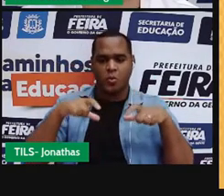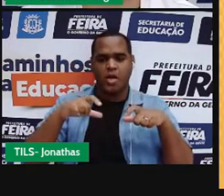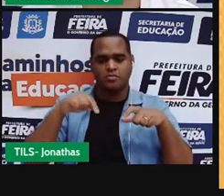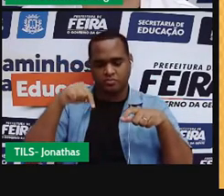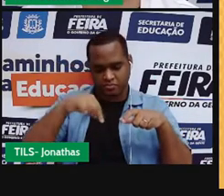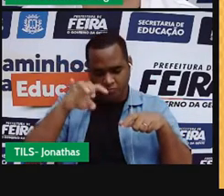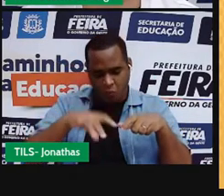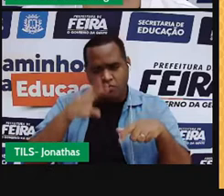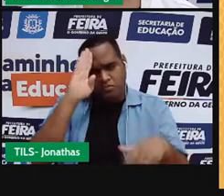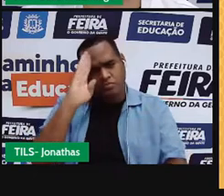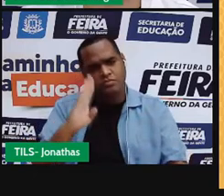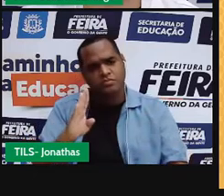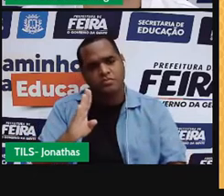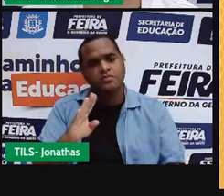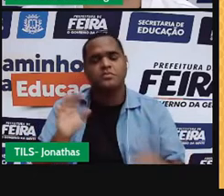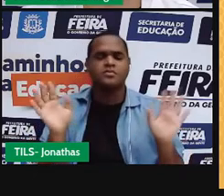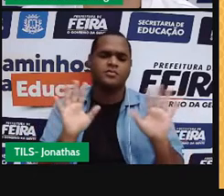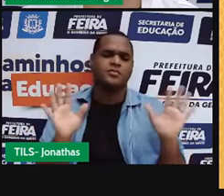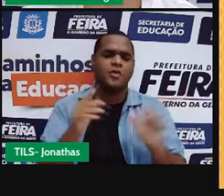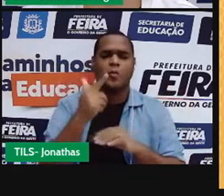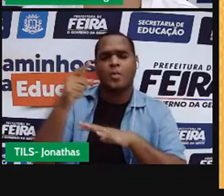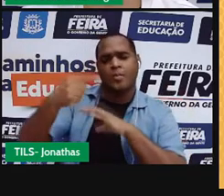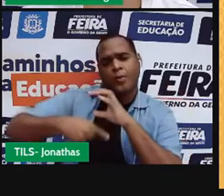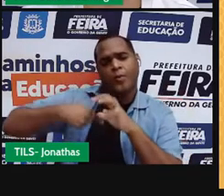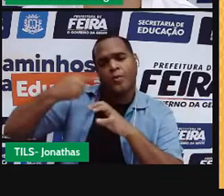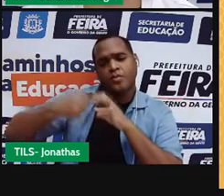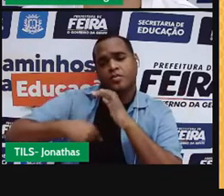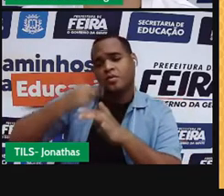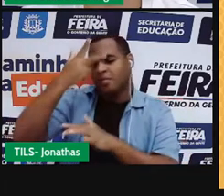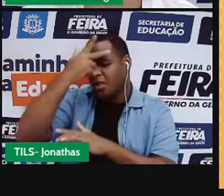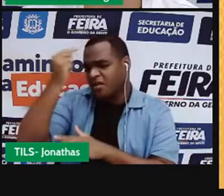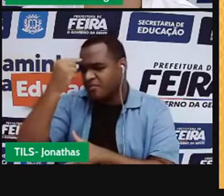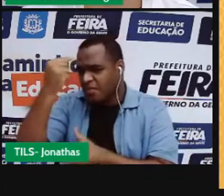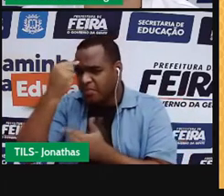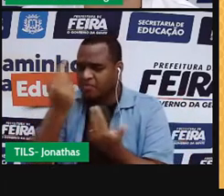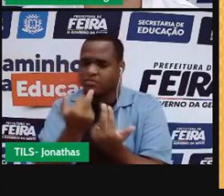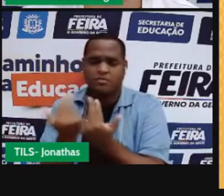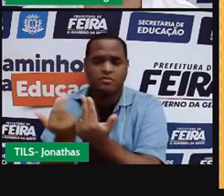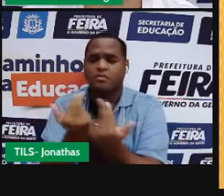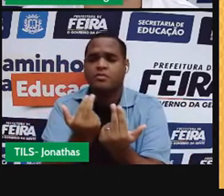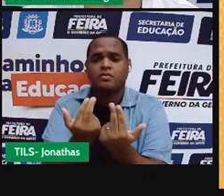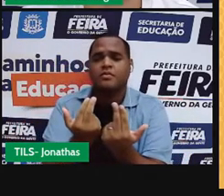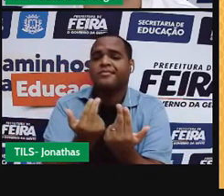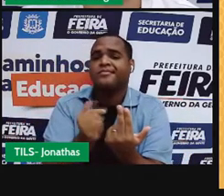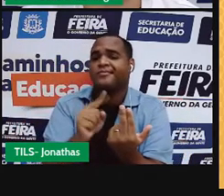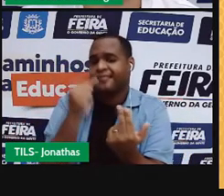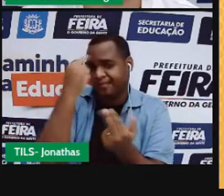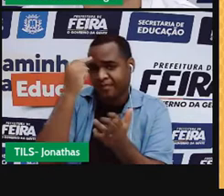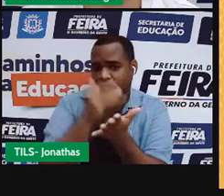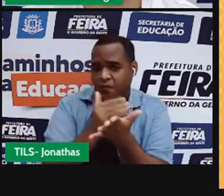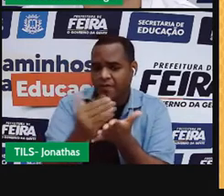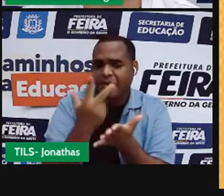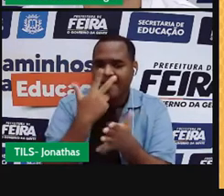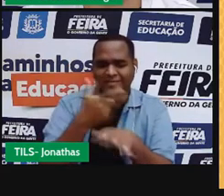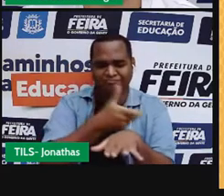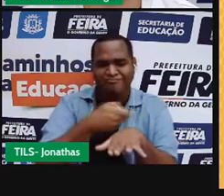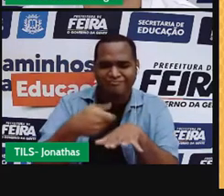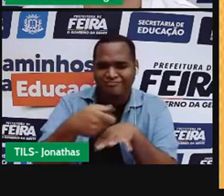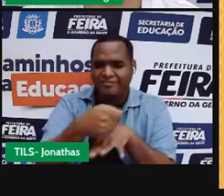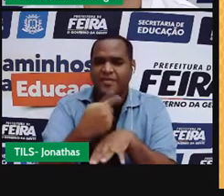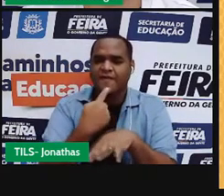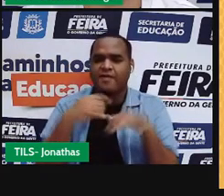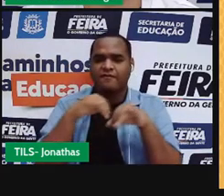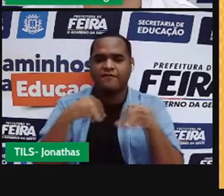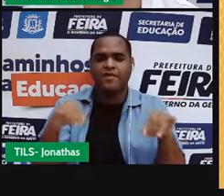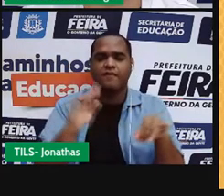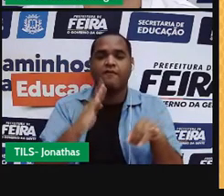ao Brasil, ele é uma coisa mundial. E essas fake news, como Suzana falou no começo da nossa aula,